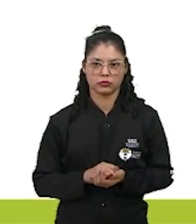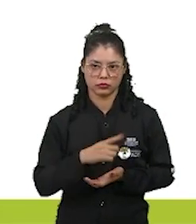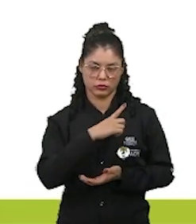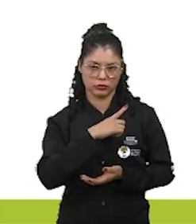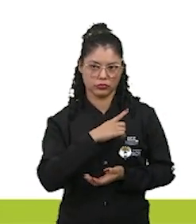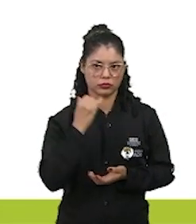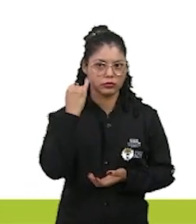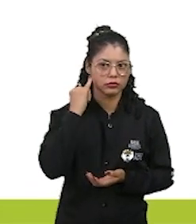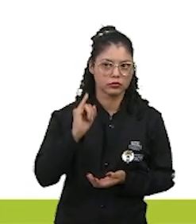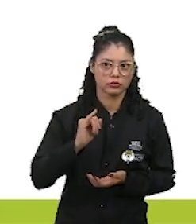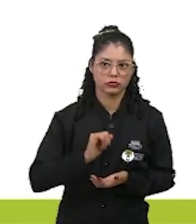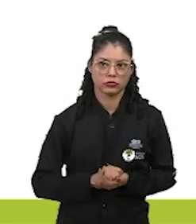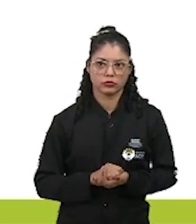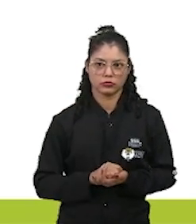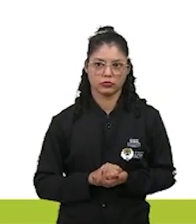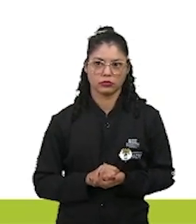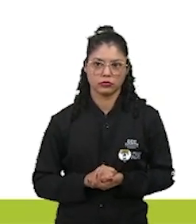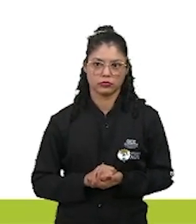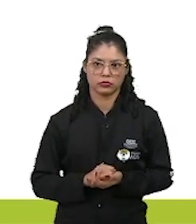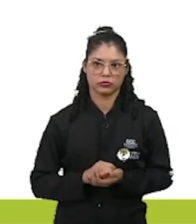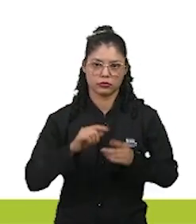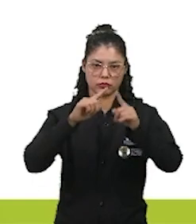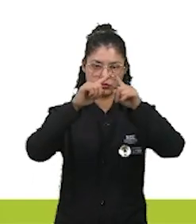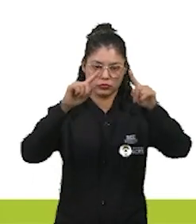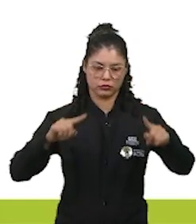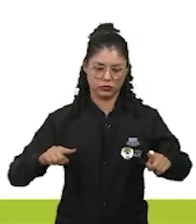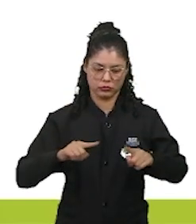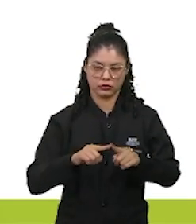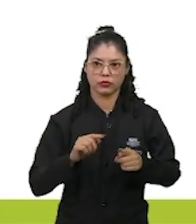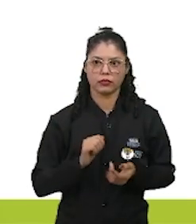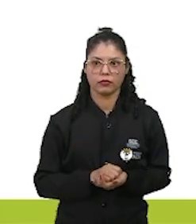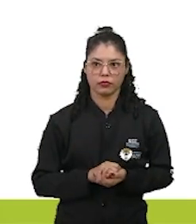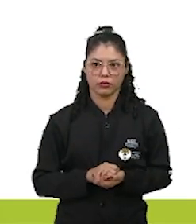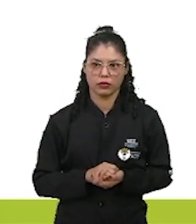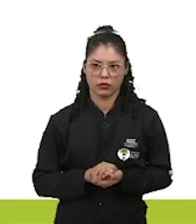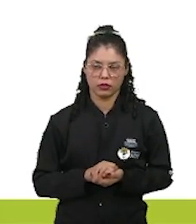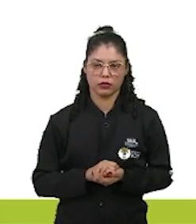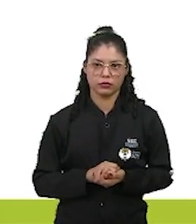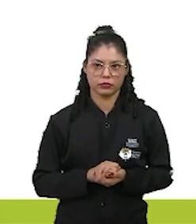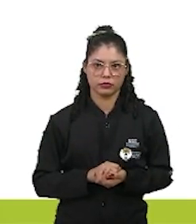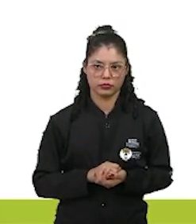a ideia aqui, ó, de um triângulo retângulo,